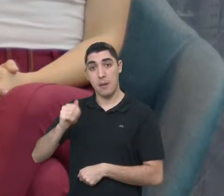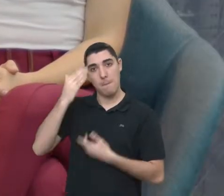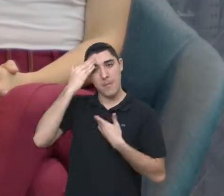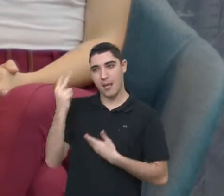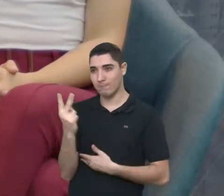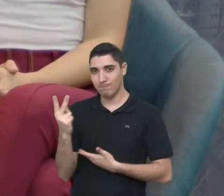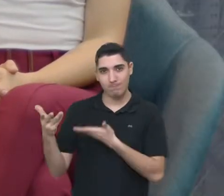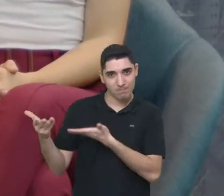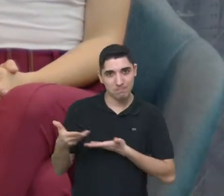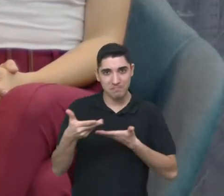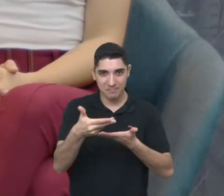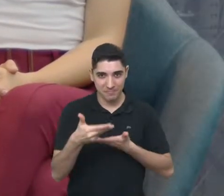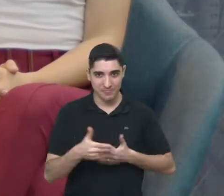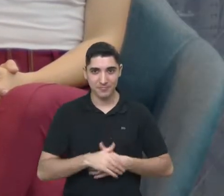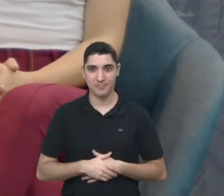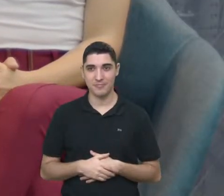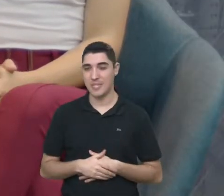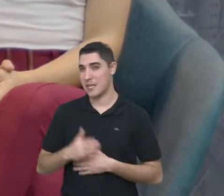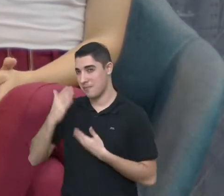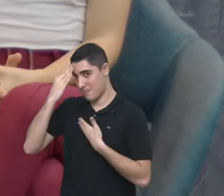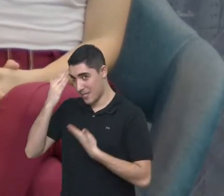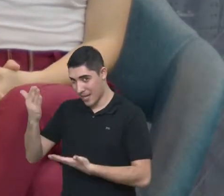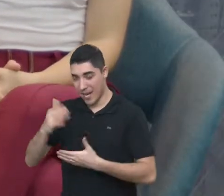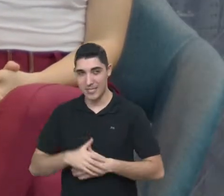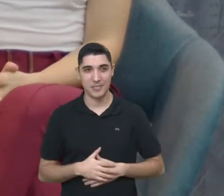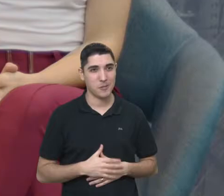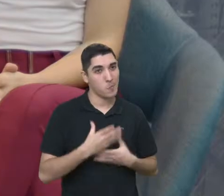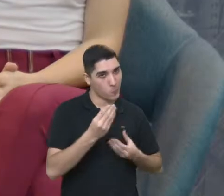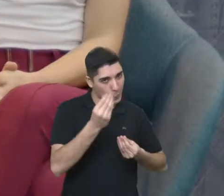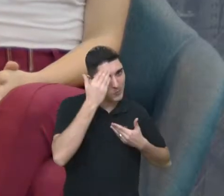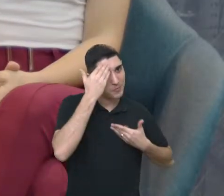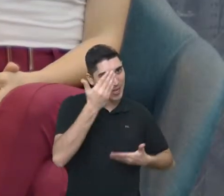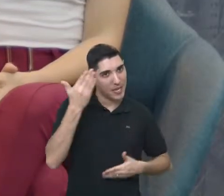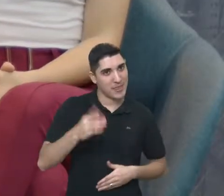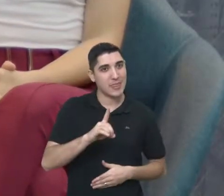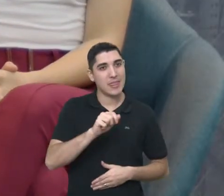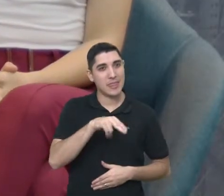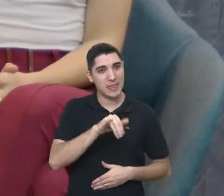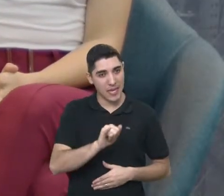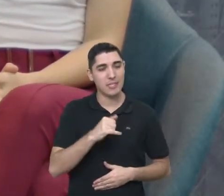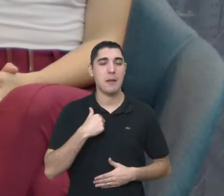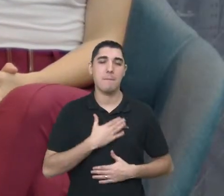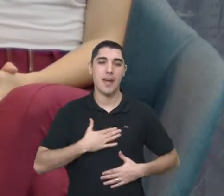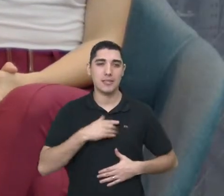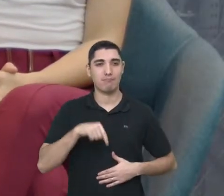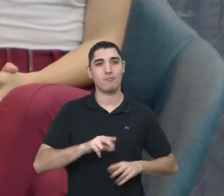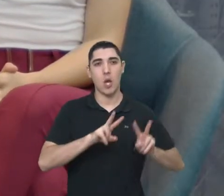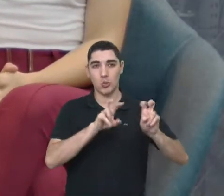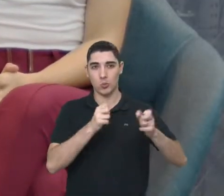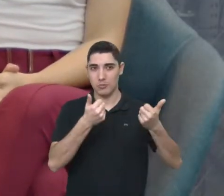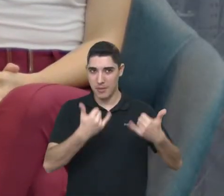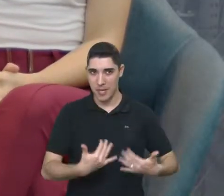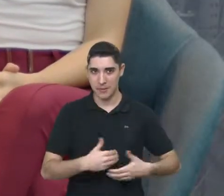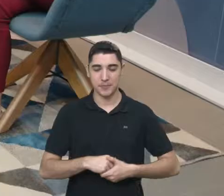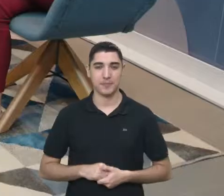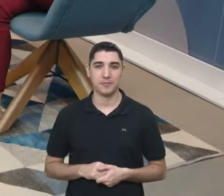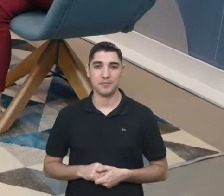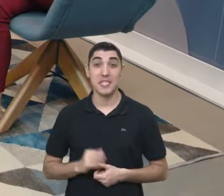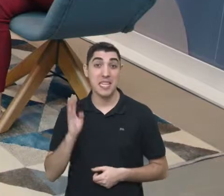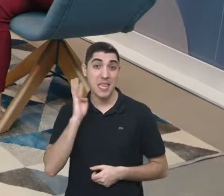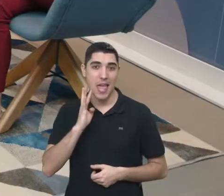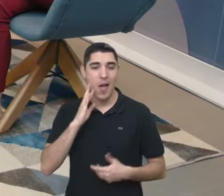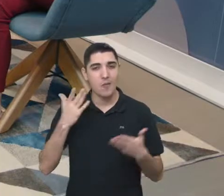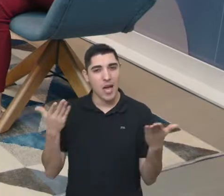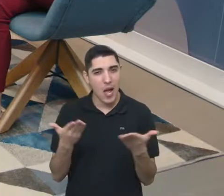muito obrigada pela presença de vocês. Obrigada pelo convite. Muito obrigada, Dani. Um prazer estar aqui falando sobre esse assunto. Bom,